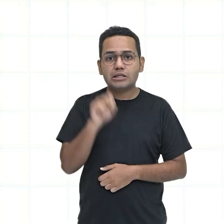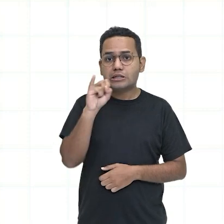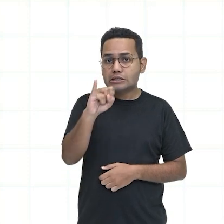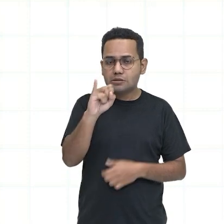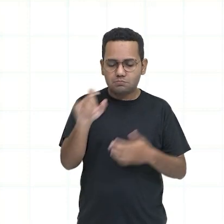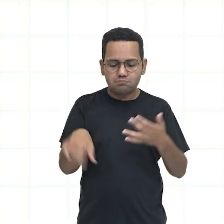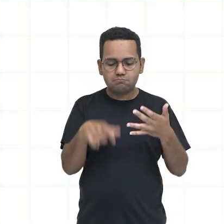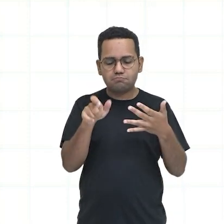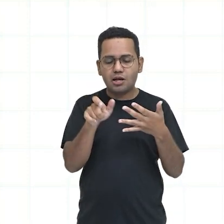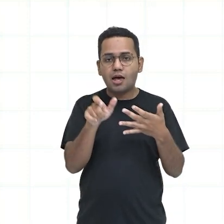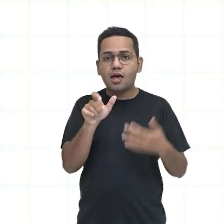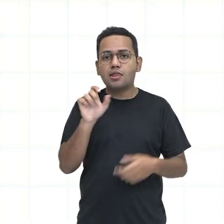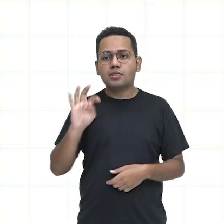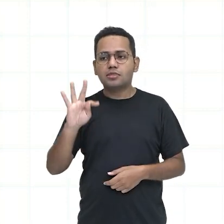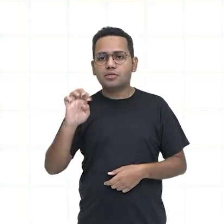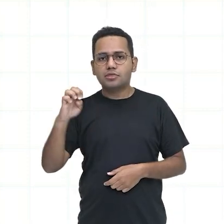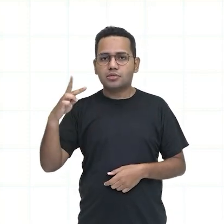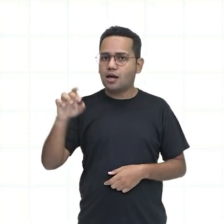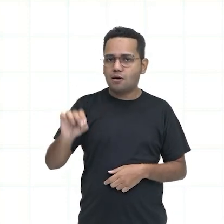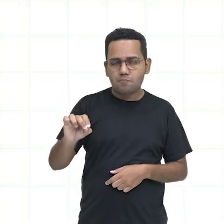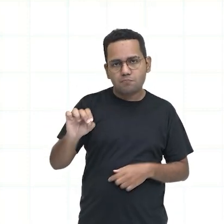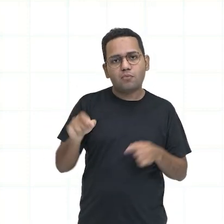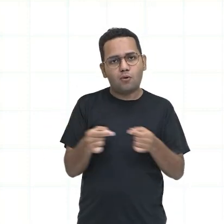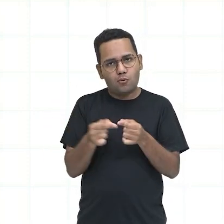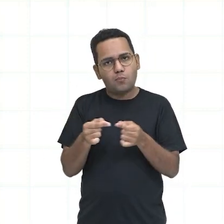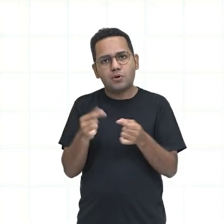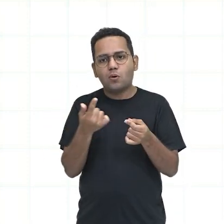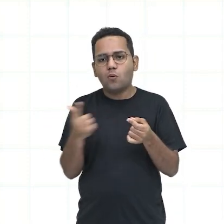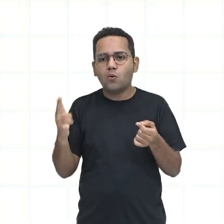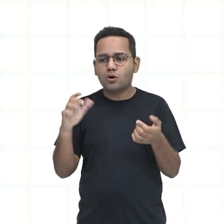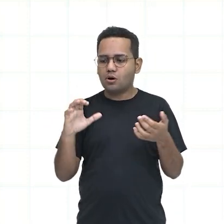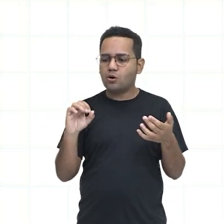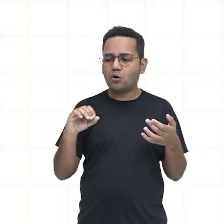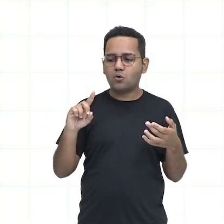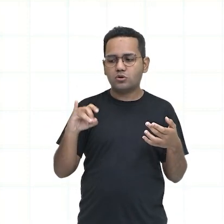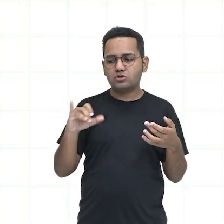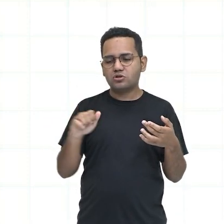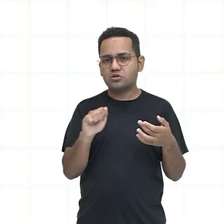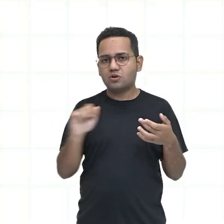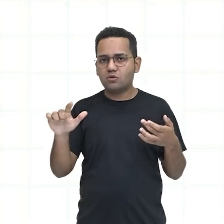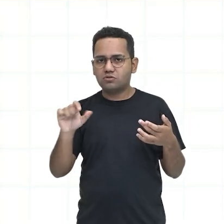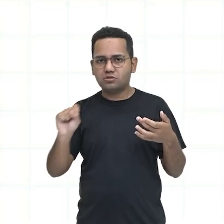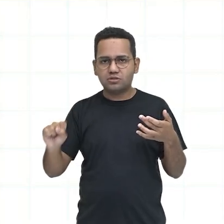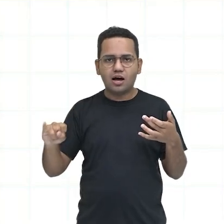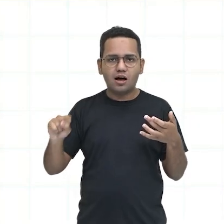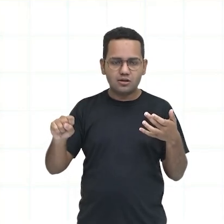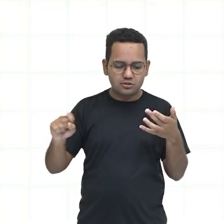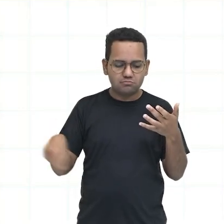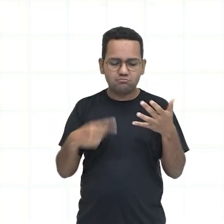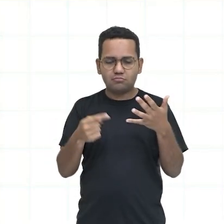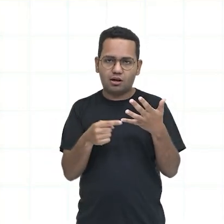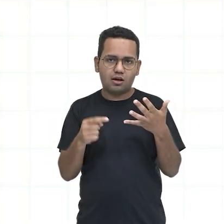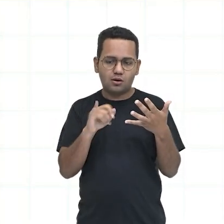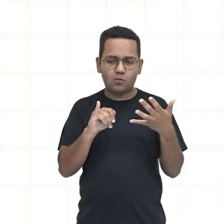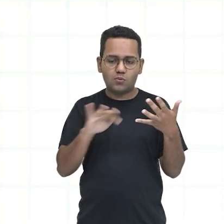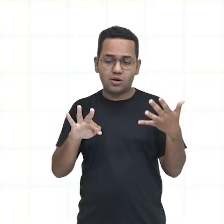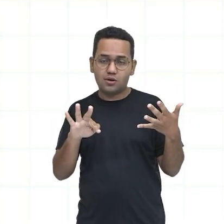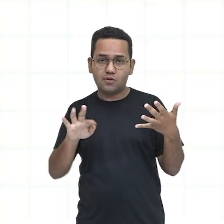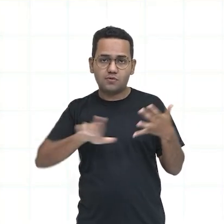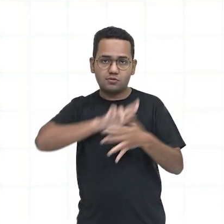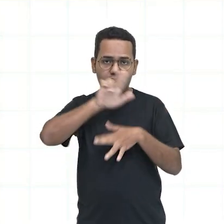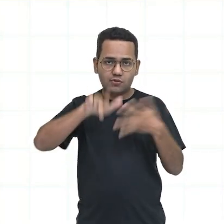ser temporal. Se for uma que indica condição, por exemplo, como if, vai ser condicional e assim por diante. Todas